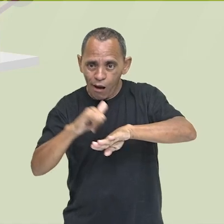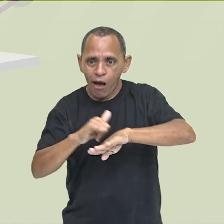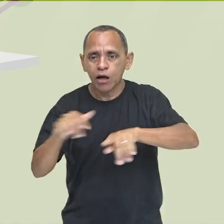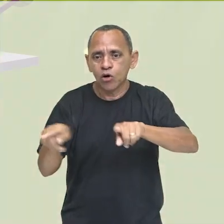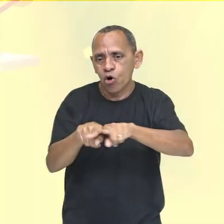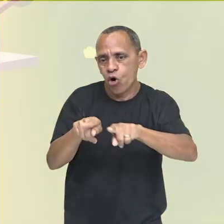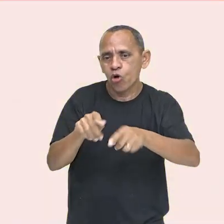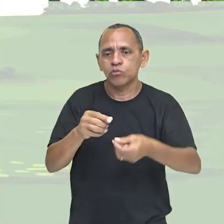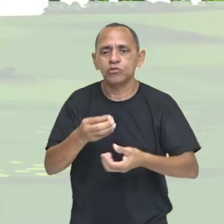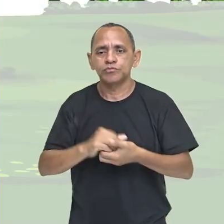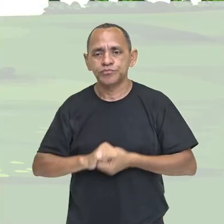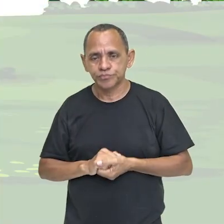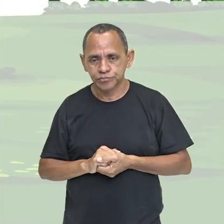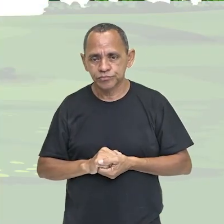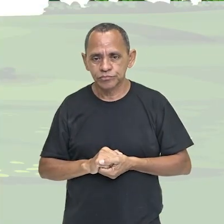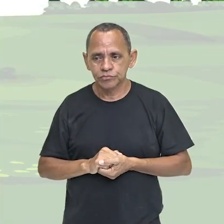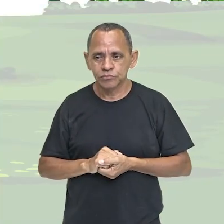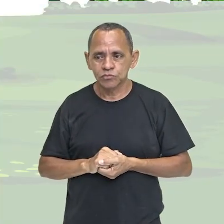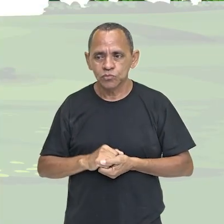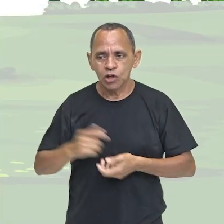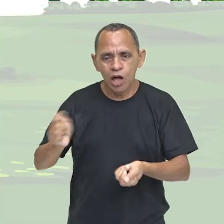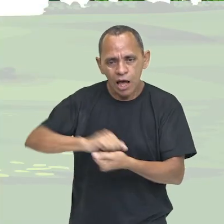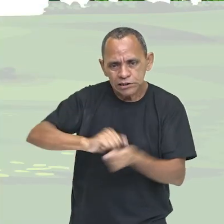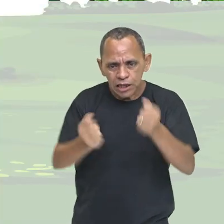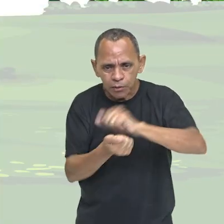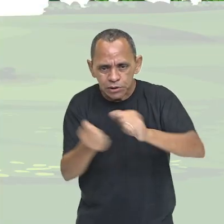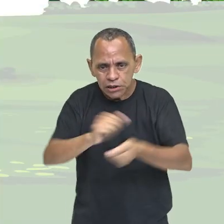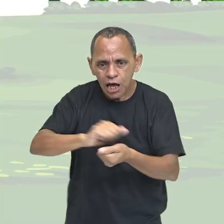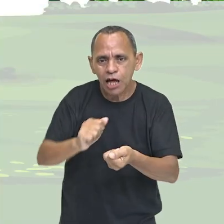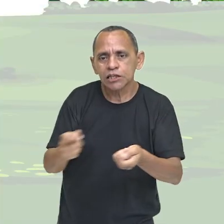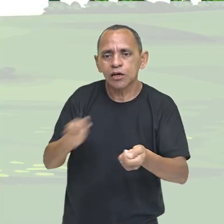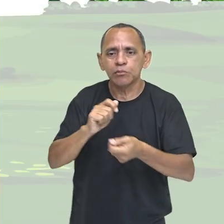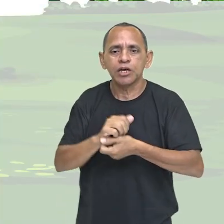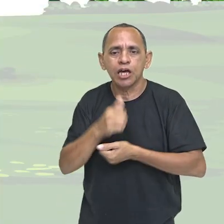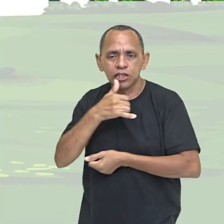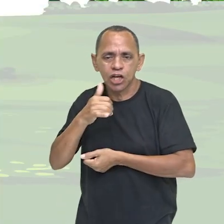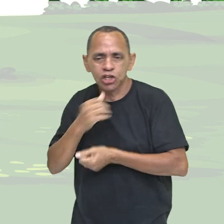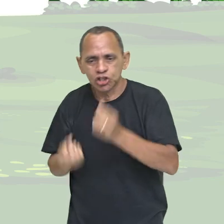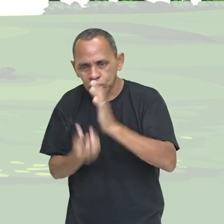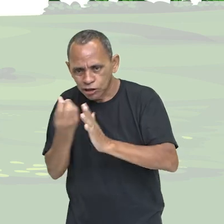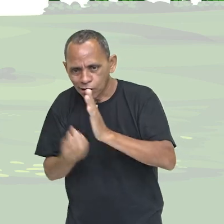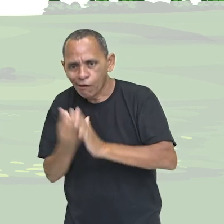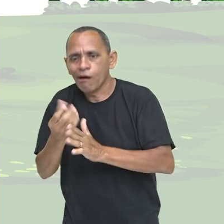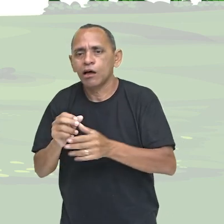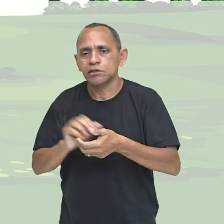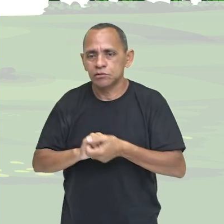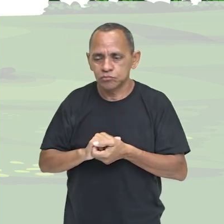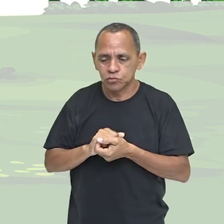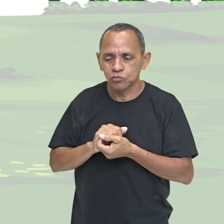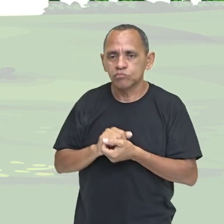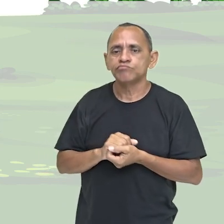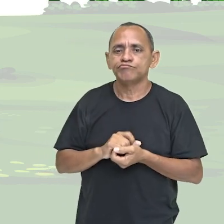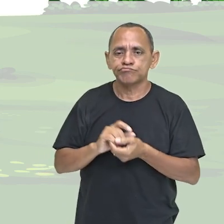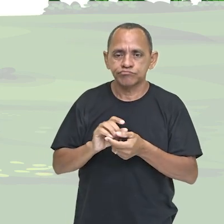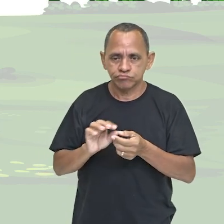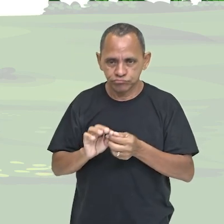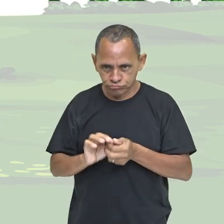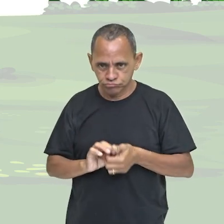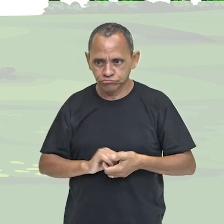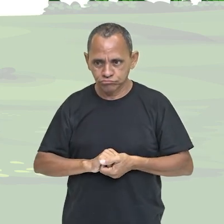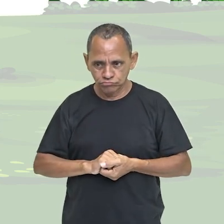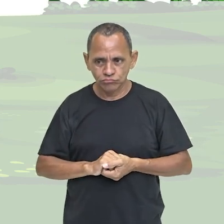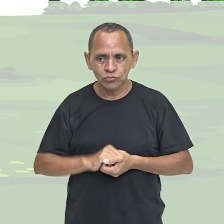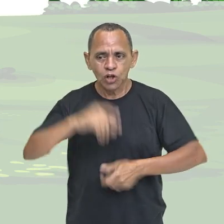semelhante à fotossíntese. A corrente contínua de energia gerada pelos painéis é encaminhada até o inversor, onde é convertida para a